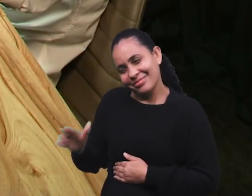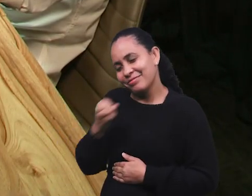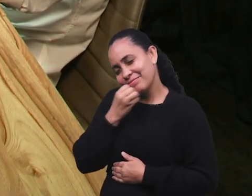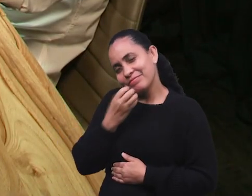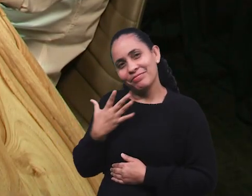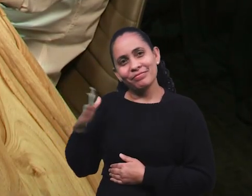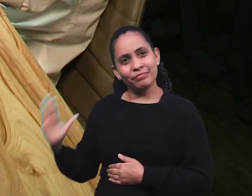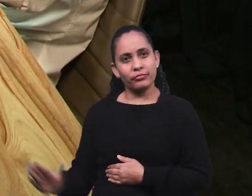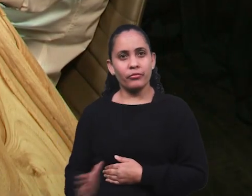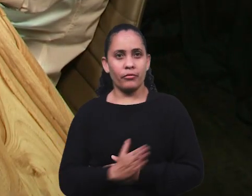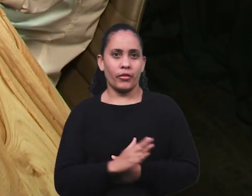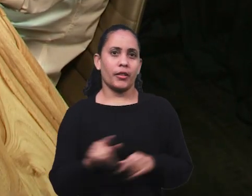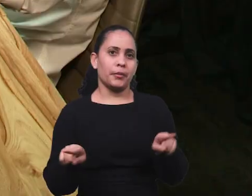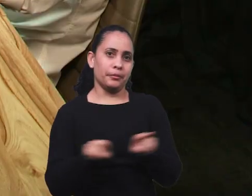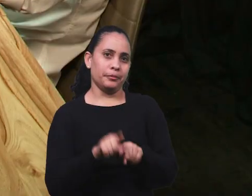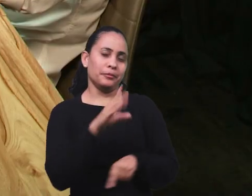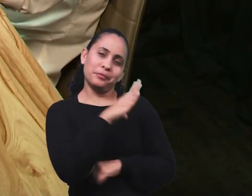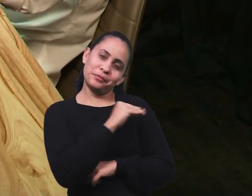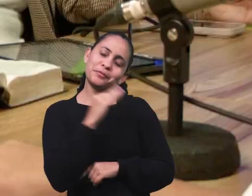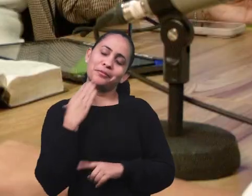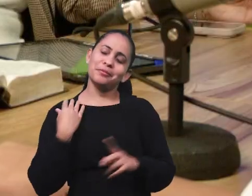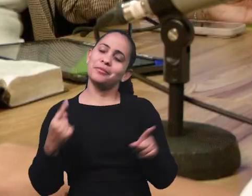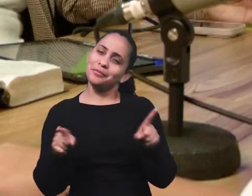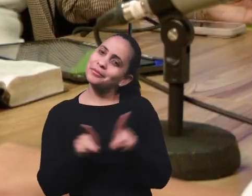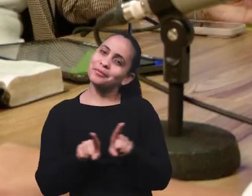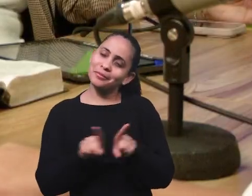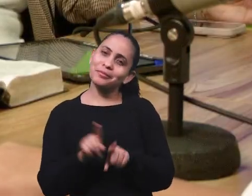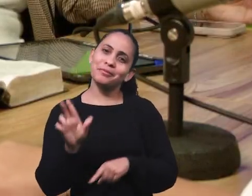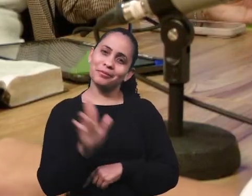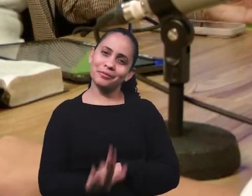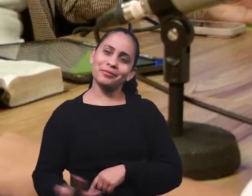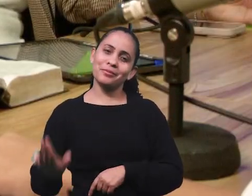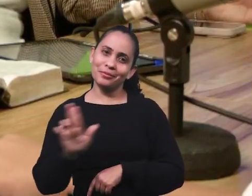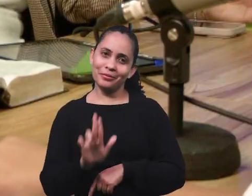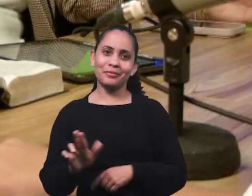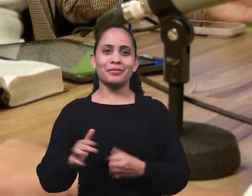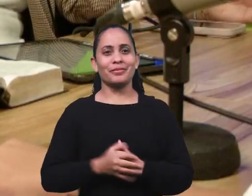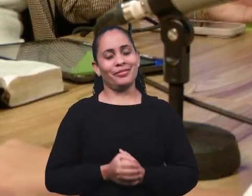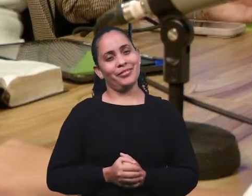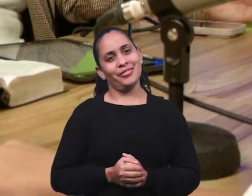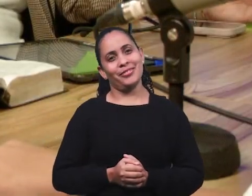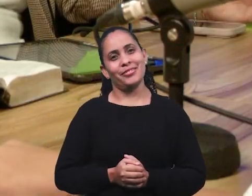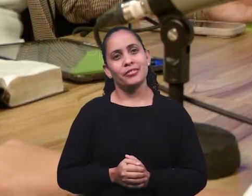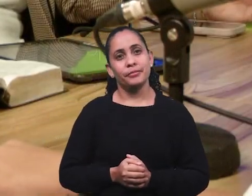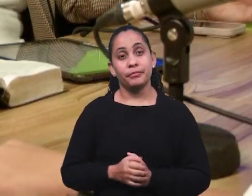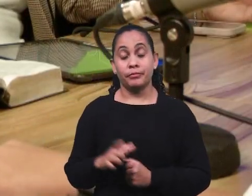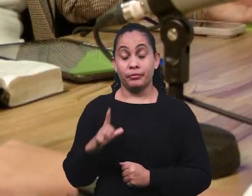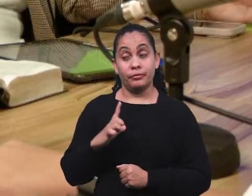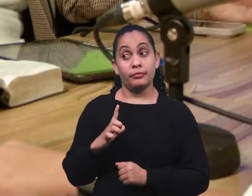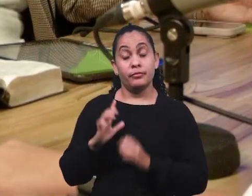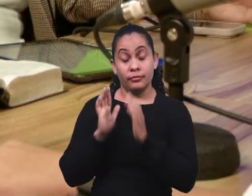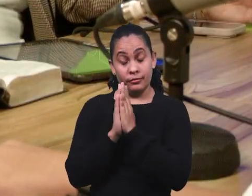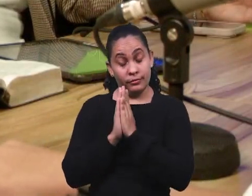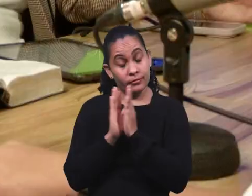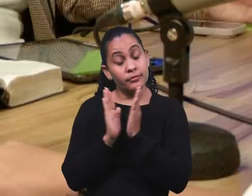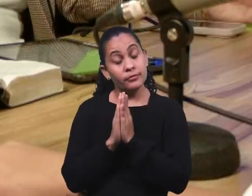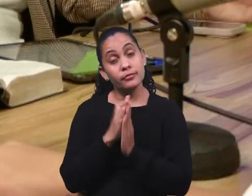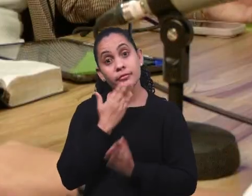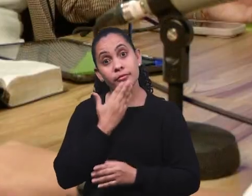né? Sendo usado. Mas os adolescentes são usados, as crianças são usadas, né? Então, assim, e procurar os dons, né?